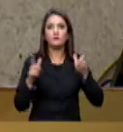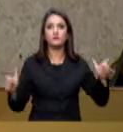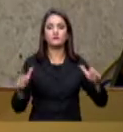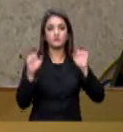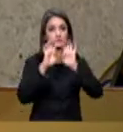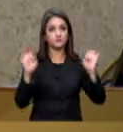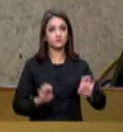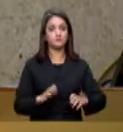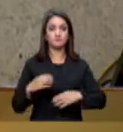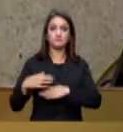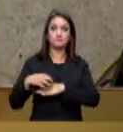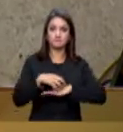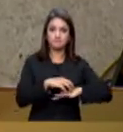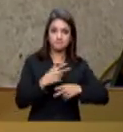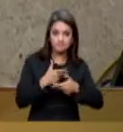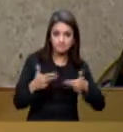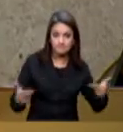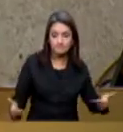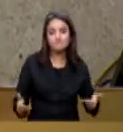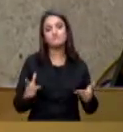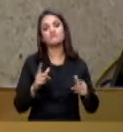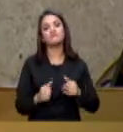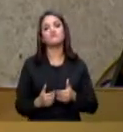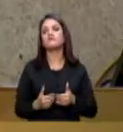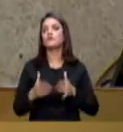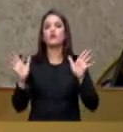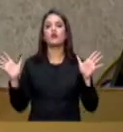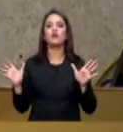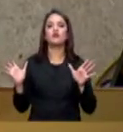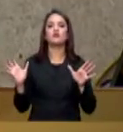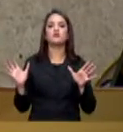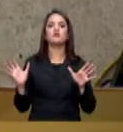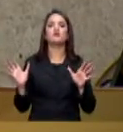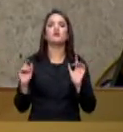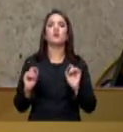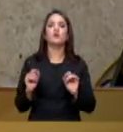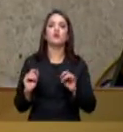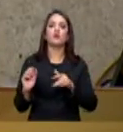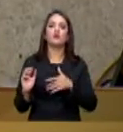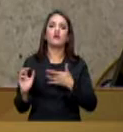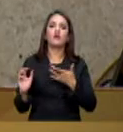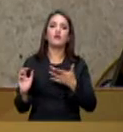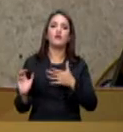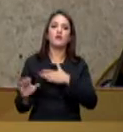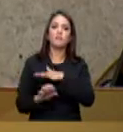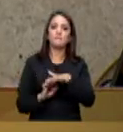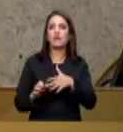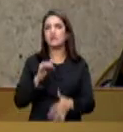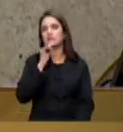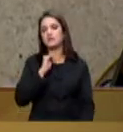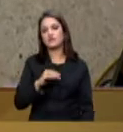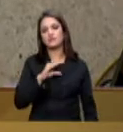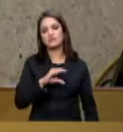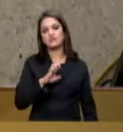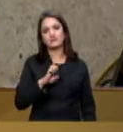das instalações foi a criação de companhias estaduais de saneamento básico, por exemplo, a SERVS.